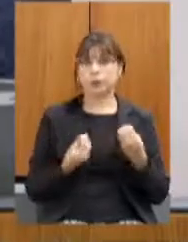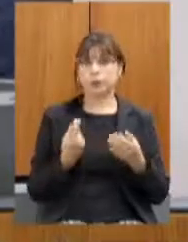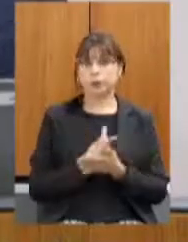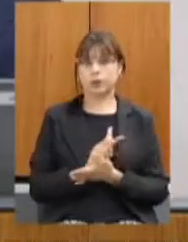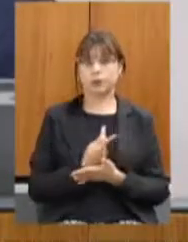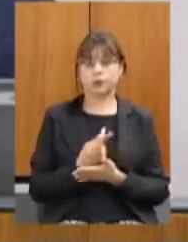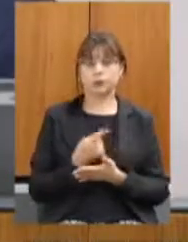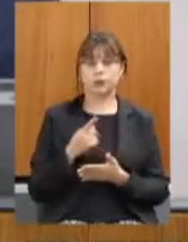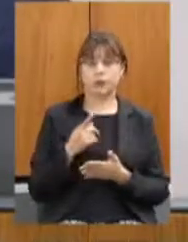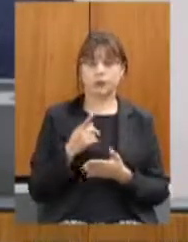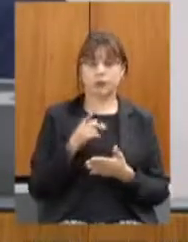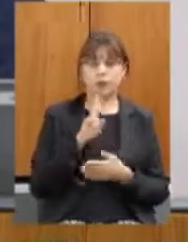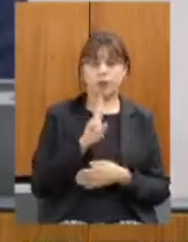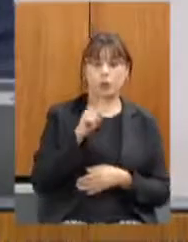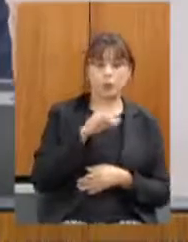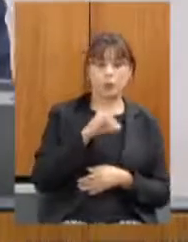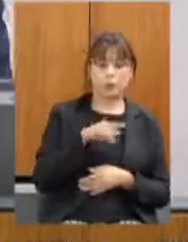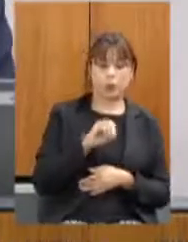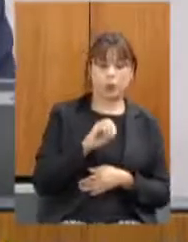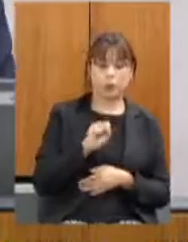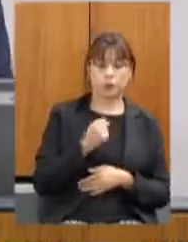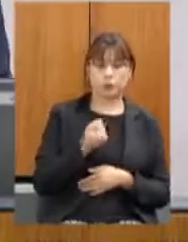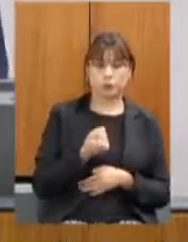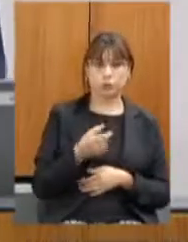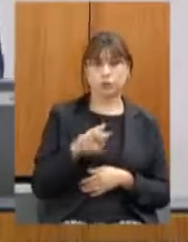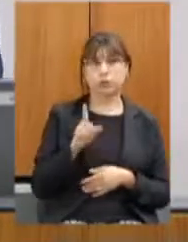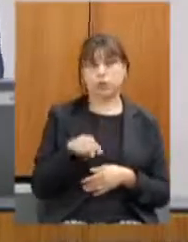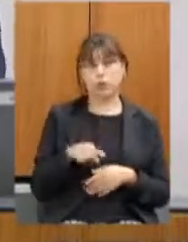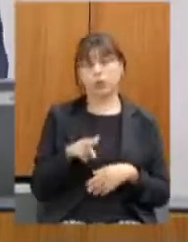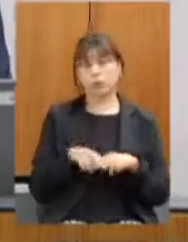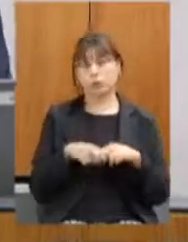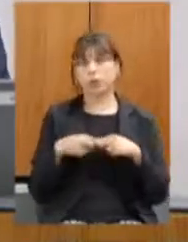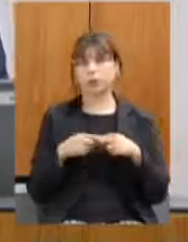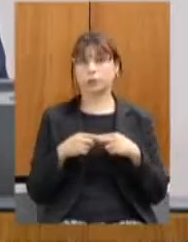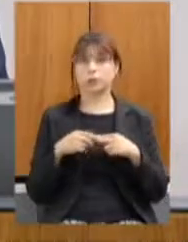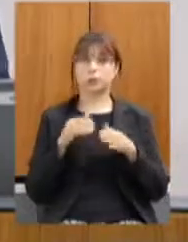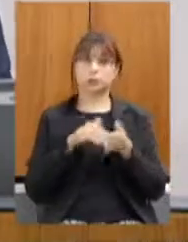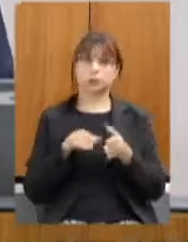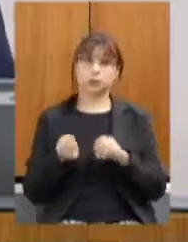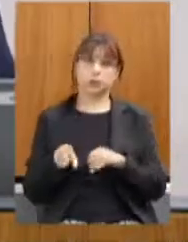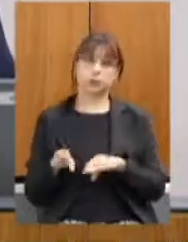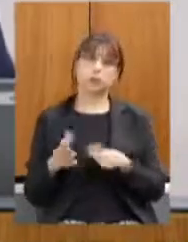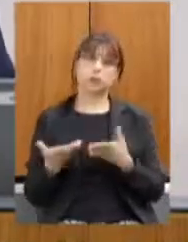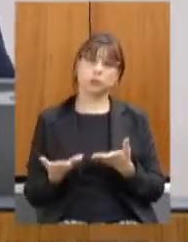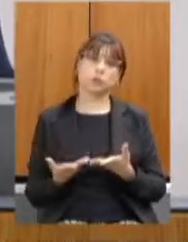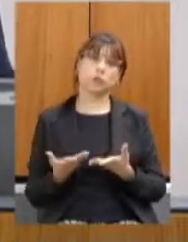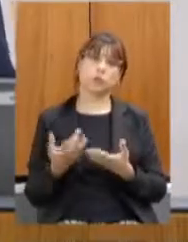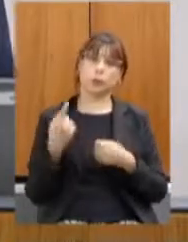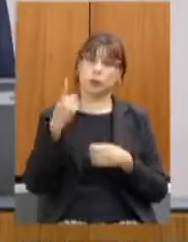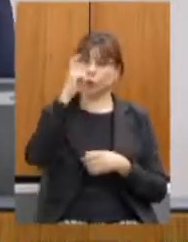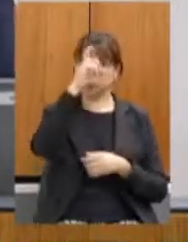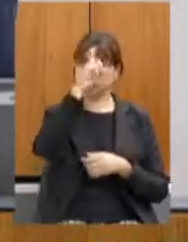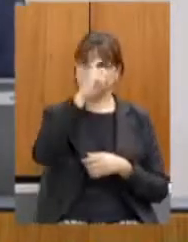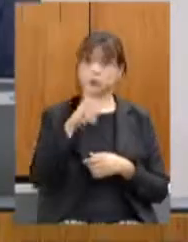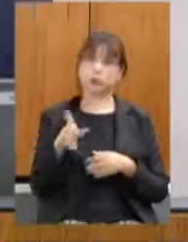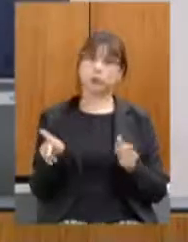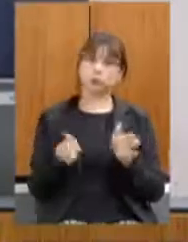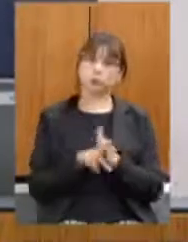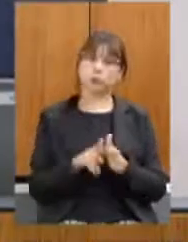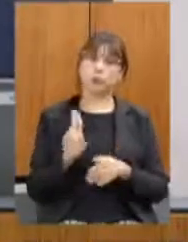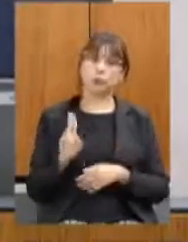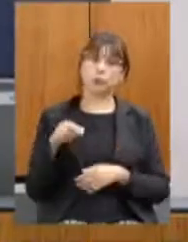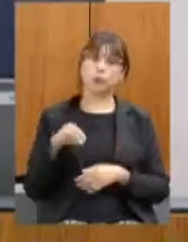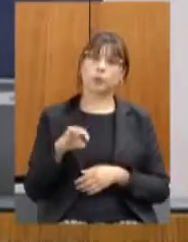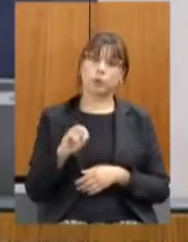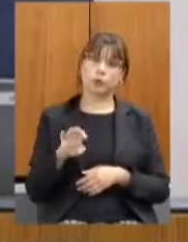de educação e o Hospital Universitário por pertencer a unimontes eu digo que ele está sofrendo uma crise